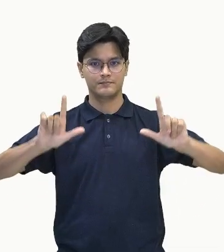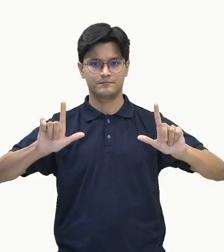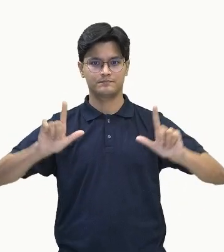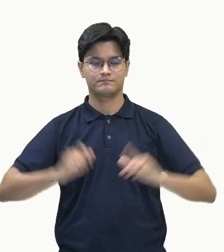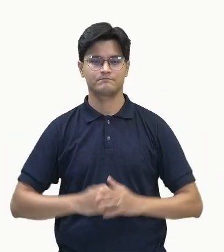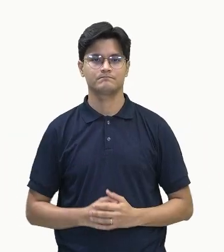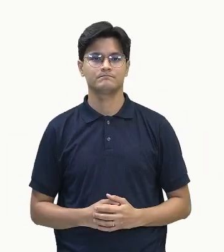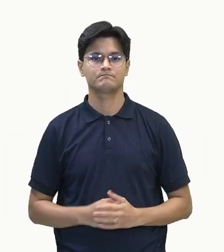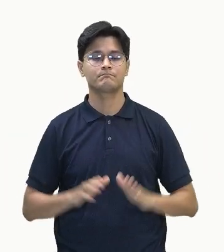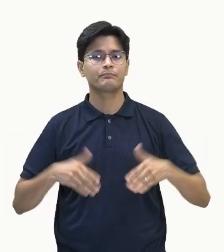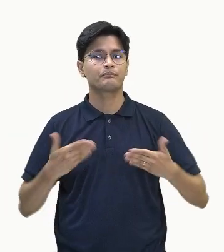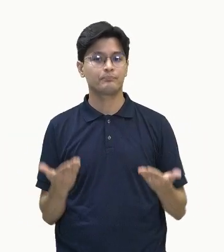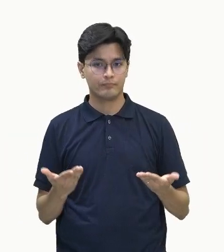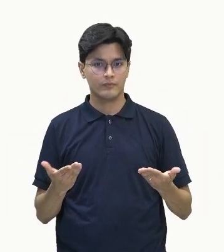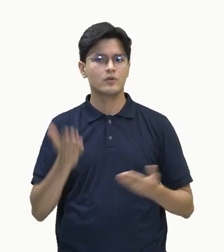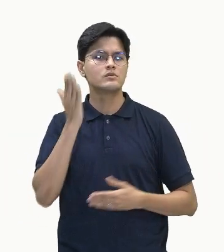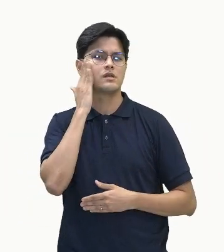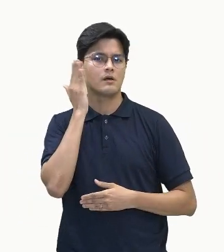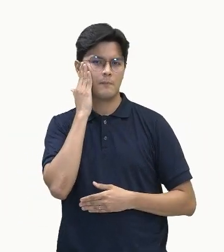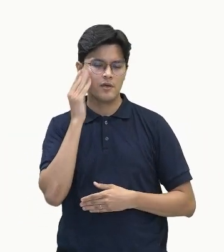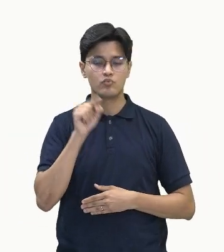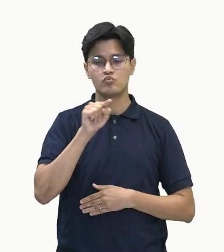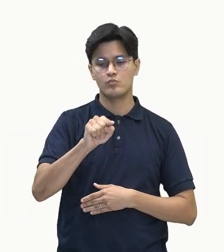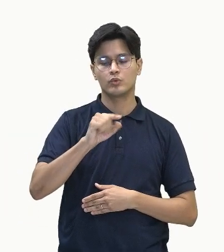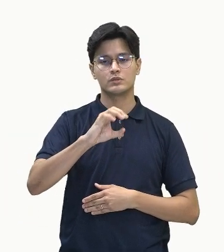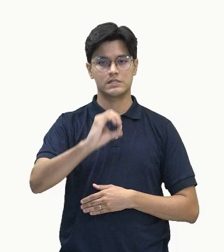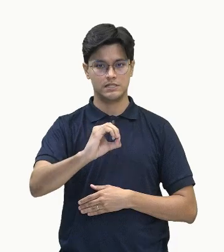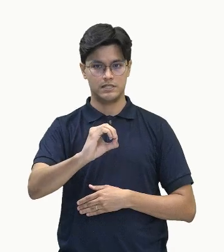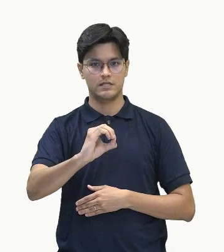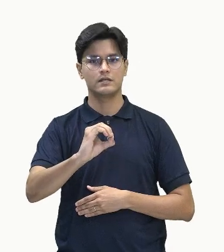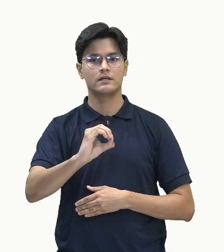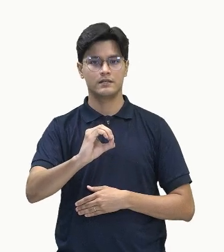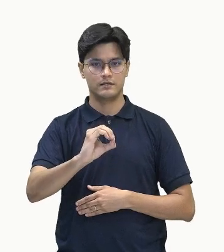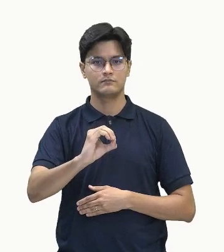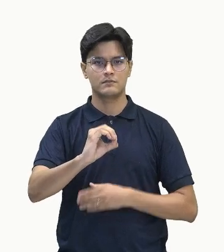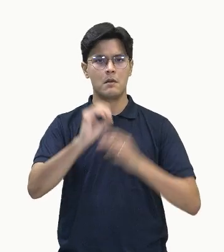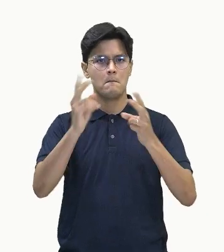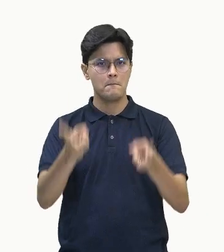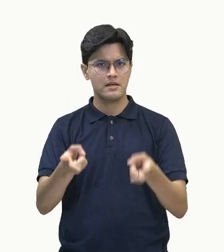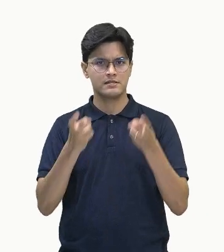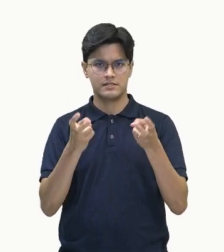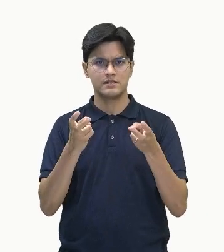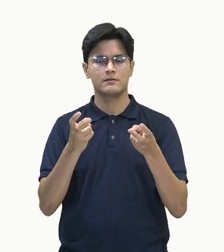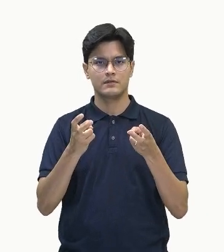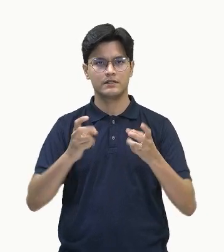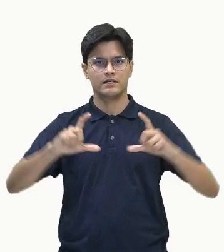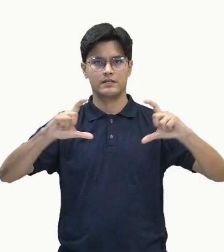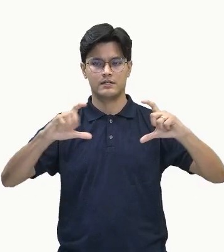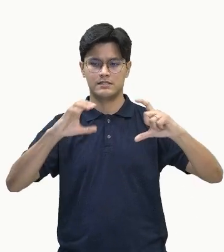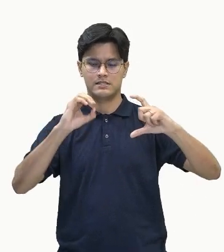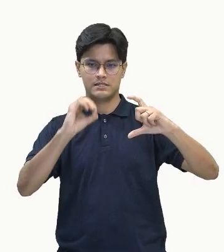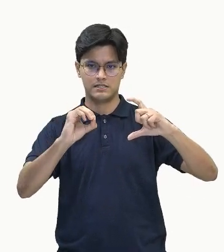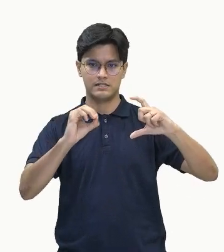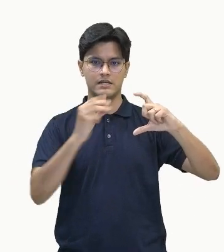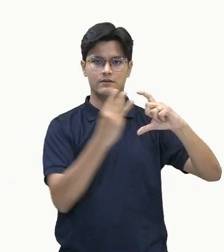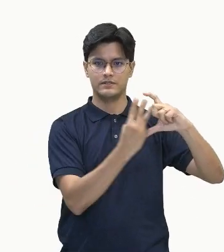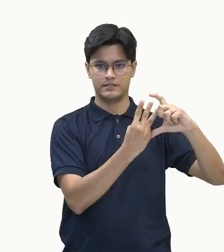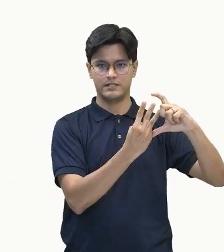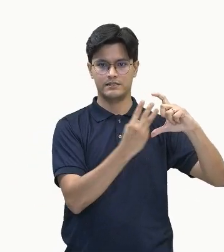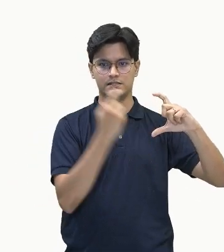Sabendo disso, então, reparem que nós temos aqui como valor de 0 o valor exatamente para x.